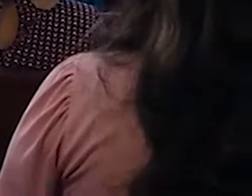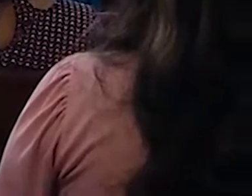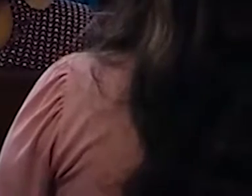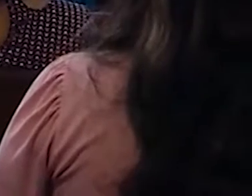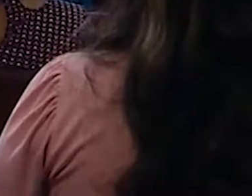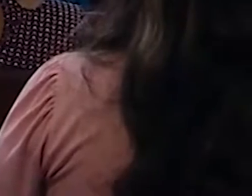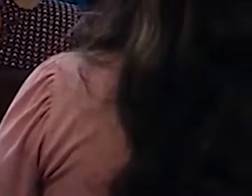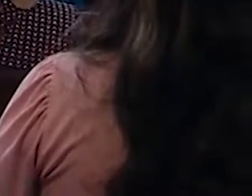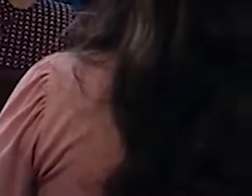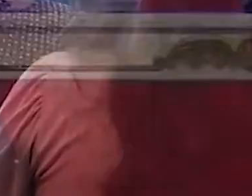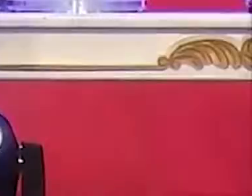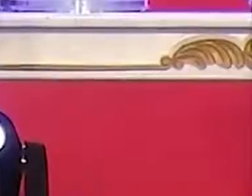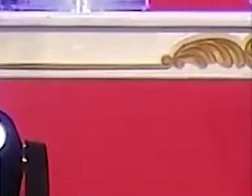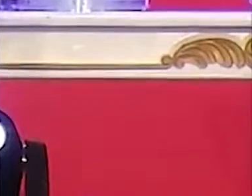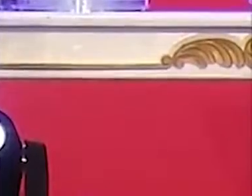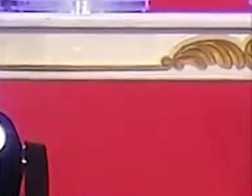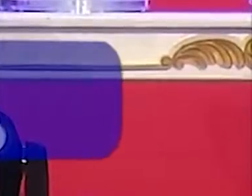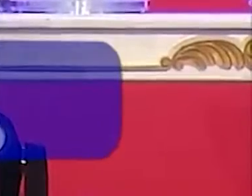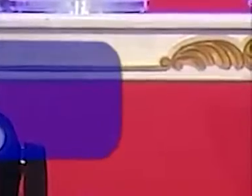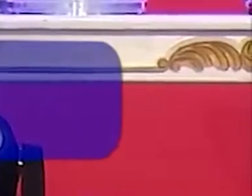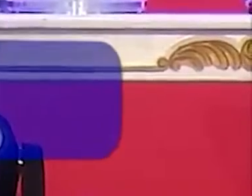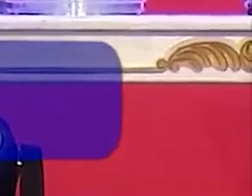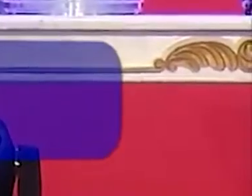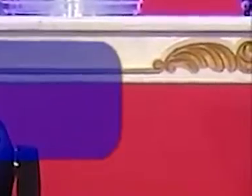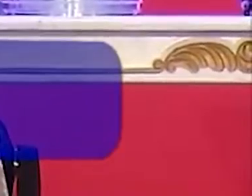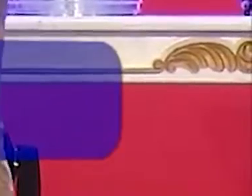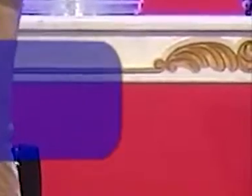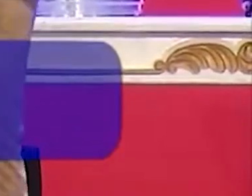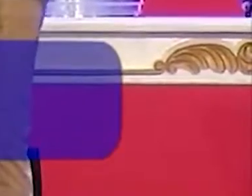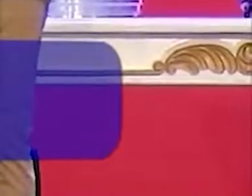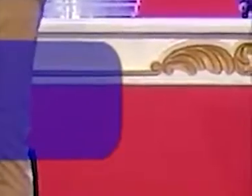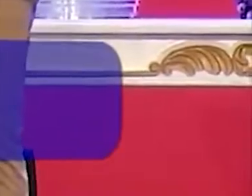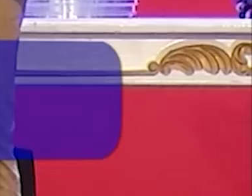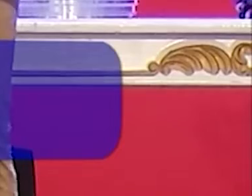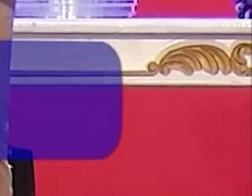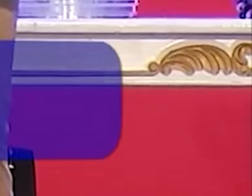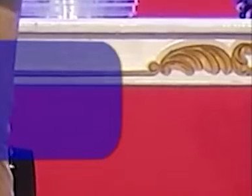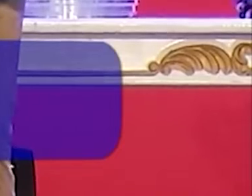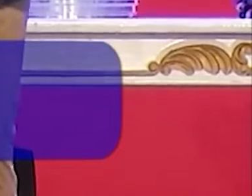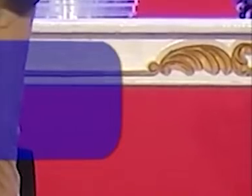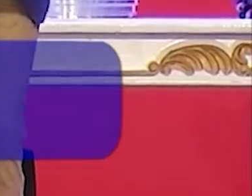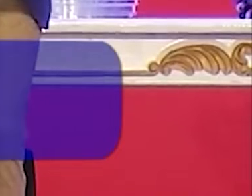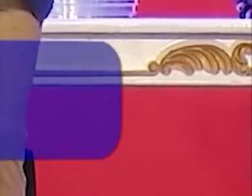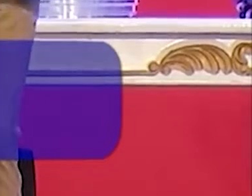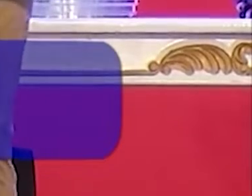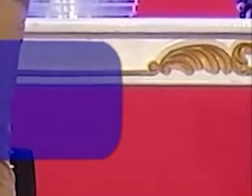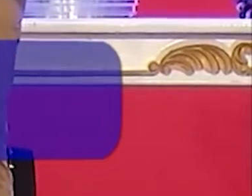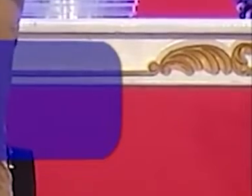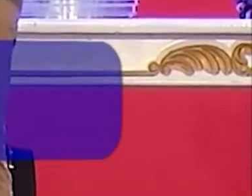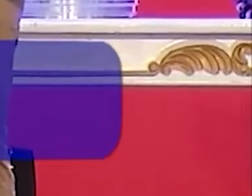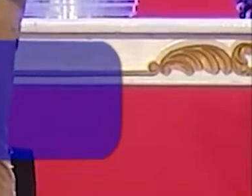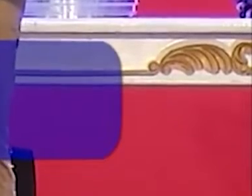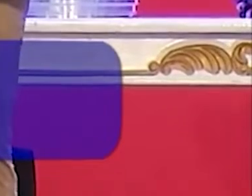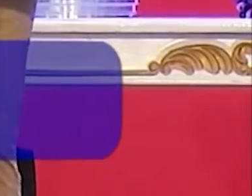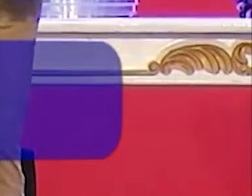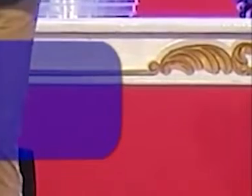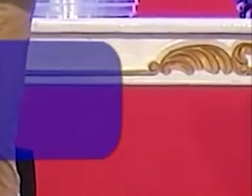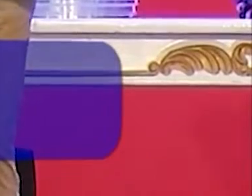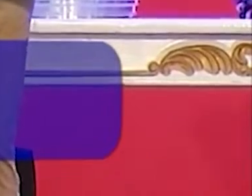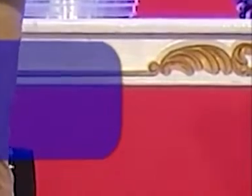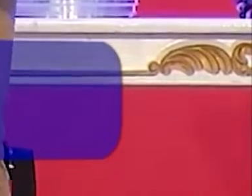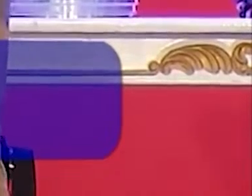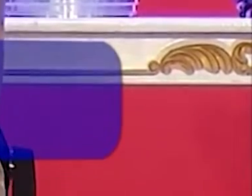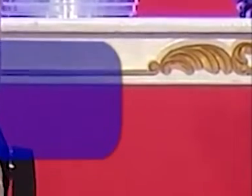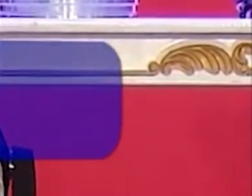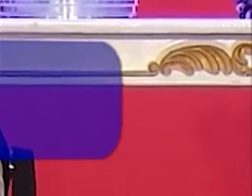é para enterrar, o deserto é para moldar você, é para que você surja lá na frente em poder e ministério na mão de Deus. E o